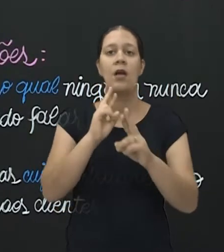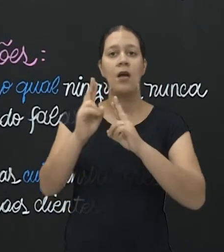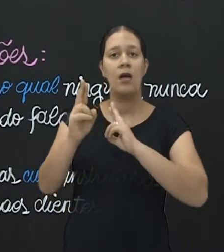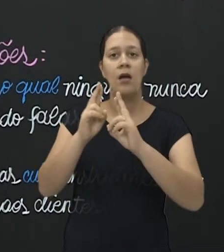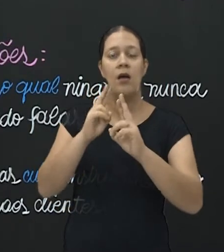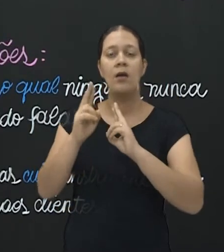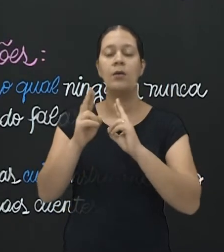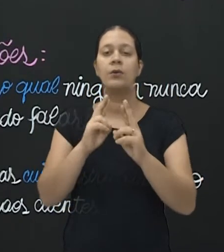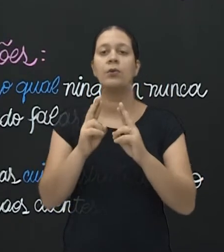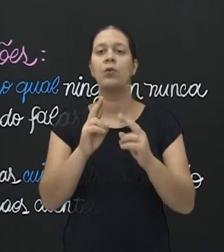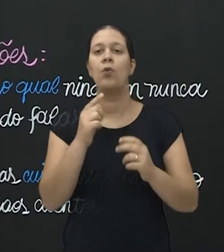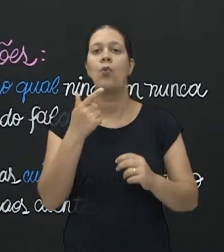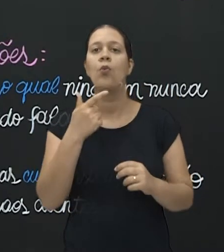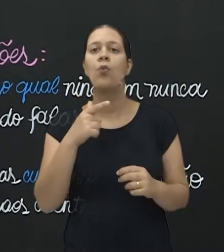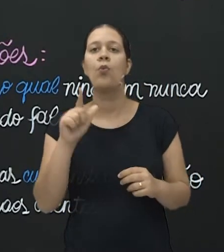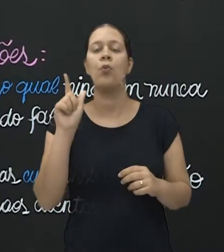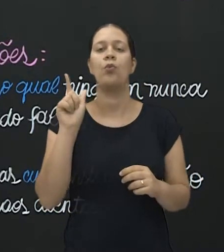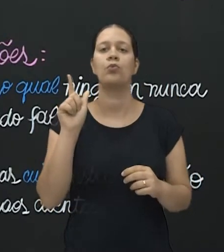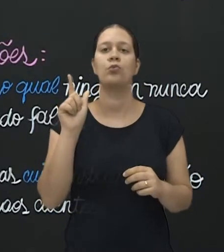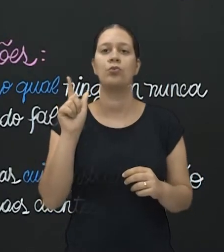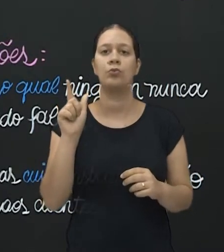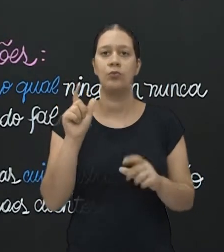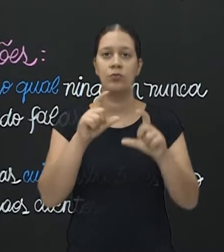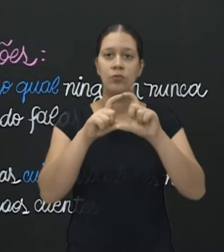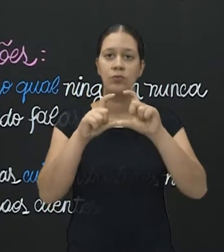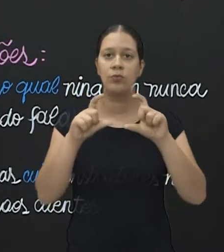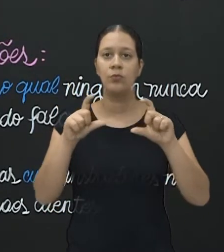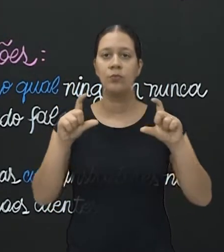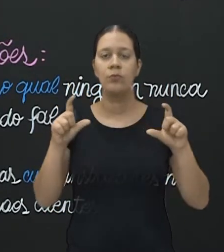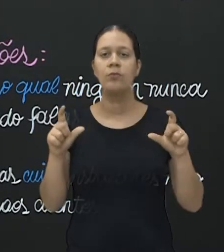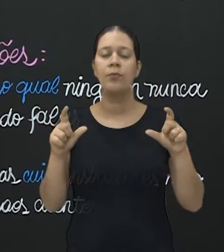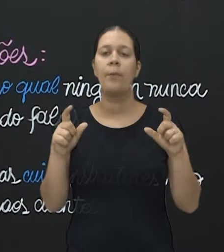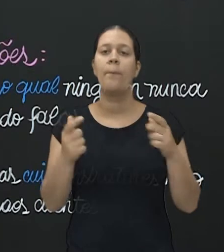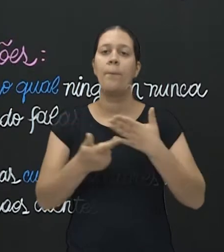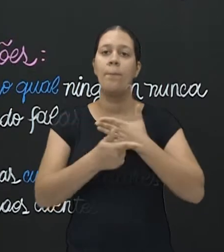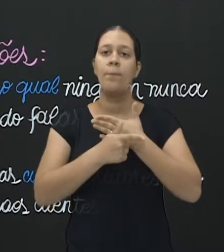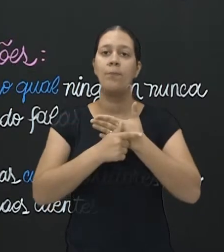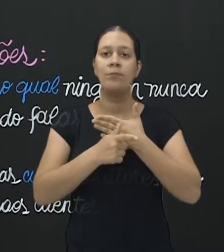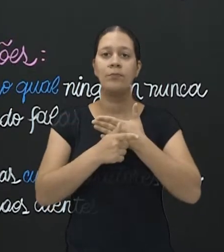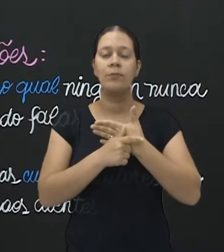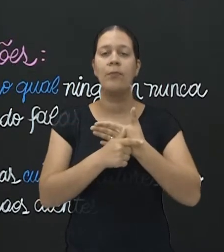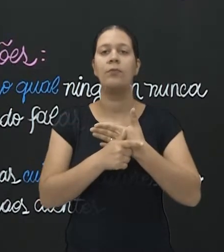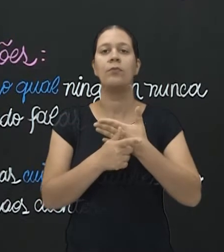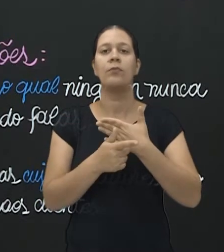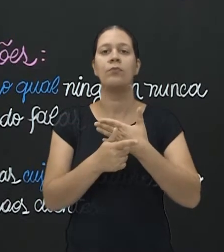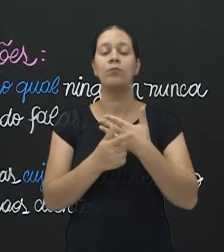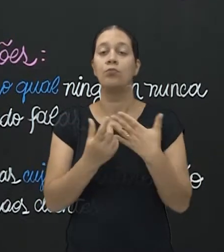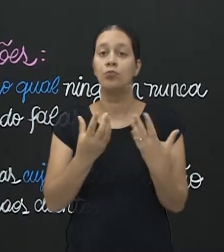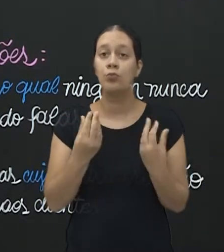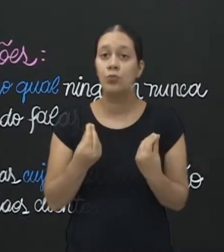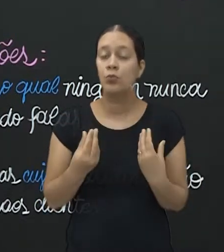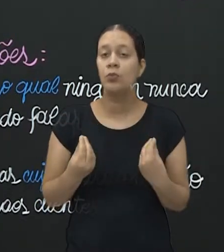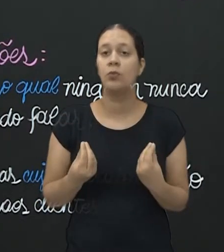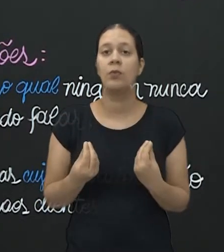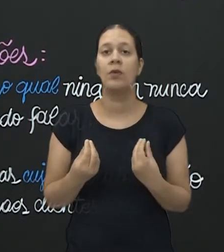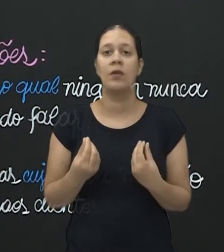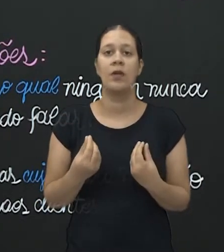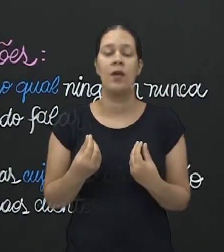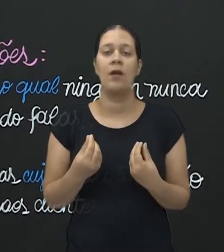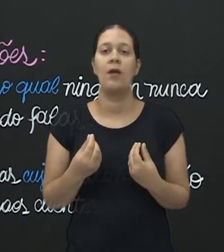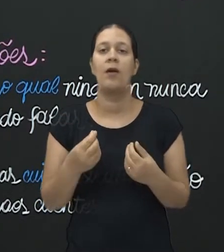um outro termo da oração. Uma função muito útil do pronome relativo é